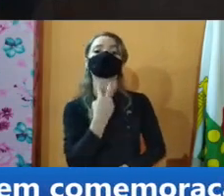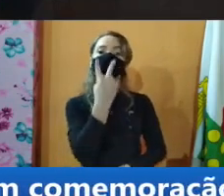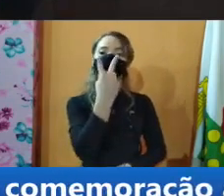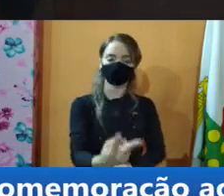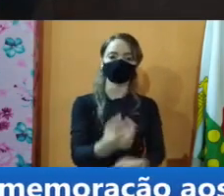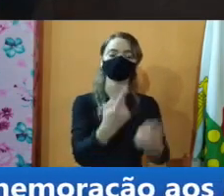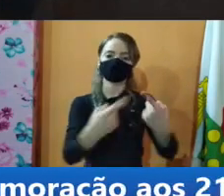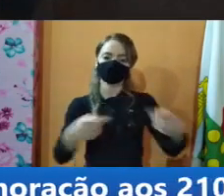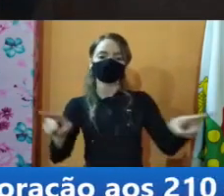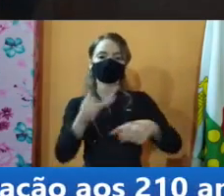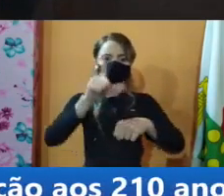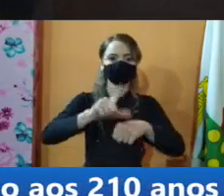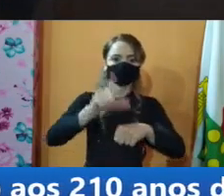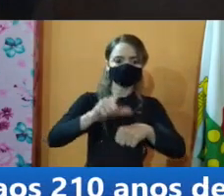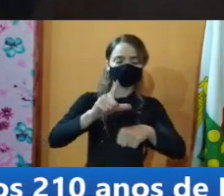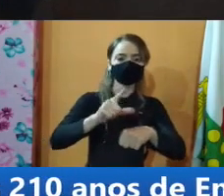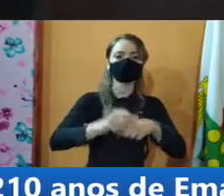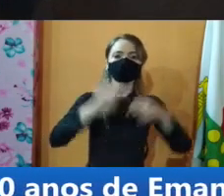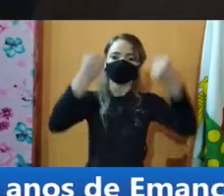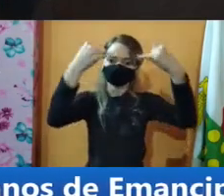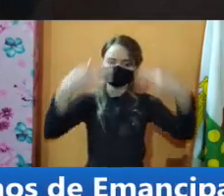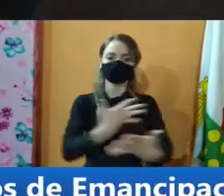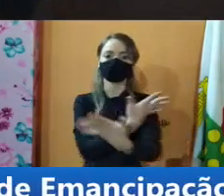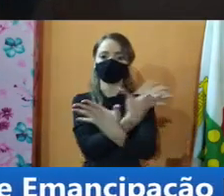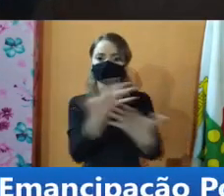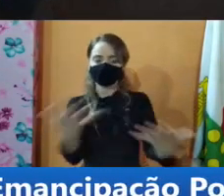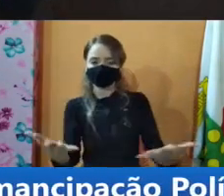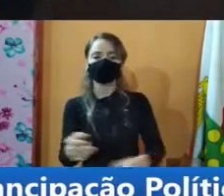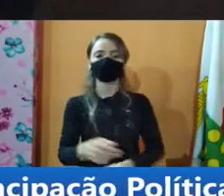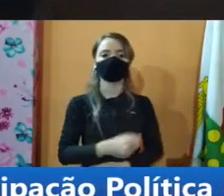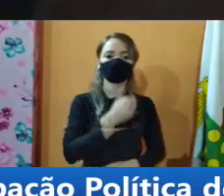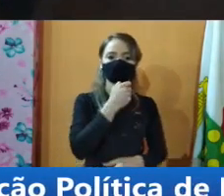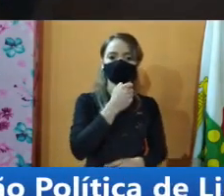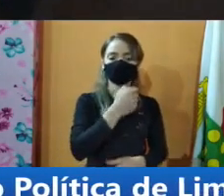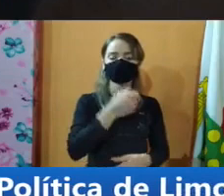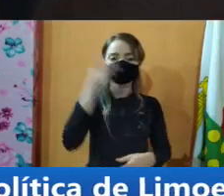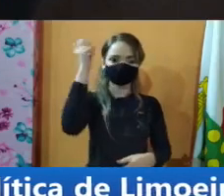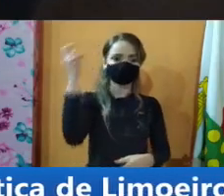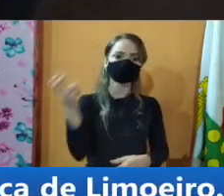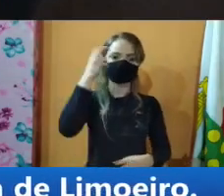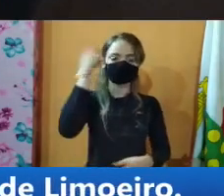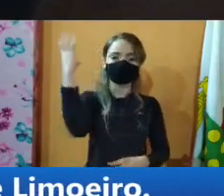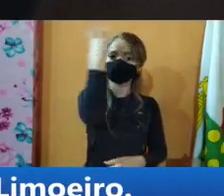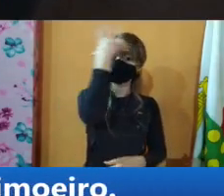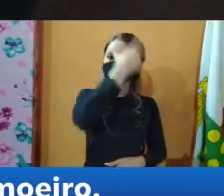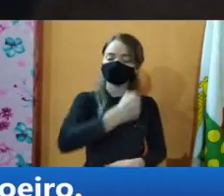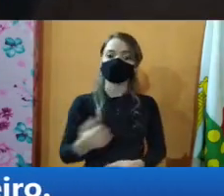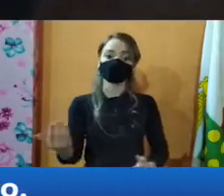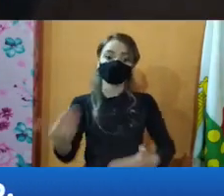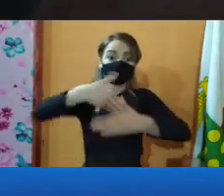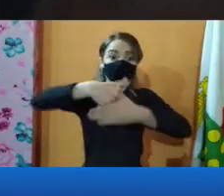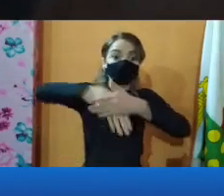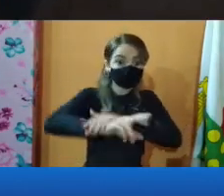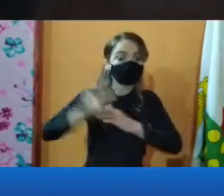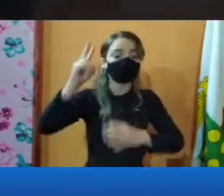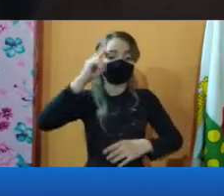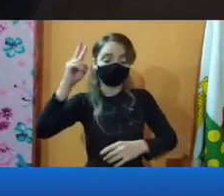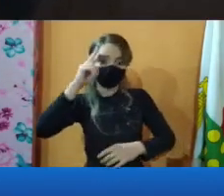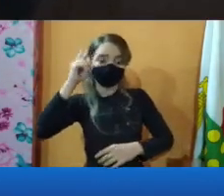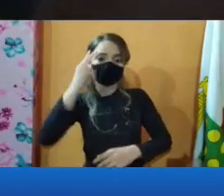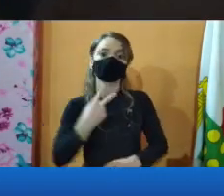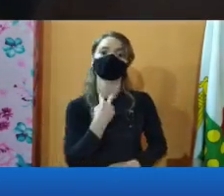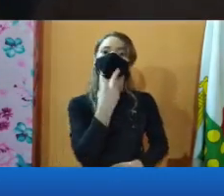nesse hino. E a gente já passa isso para vocês, produtores de cultura, né? É muito bonito, isso vai ficar na memória da gente, mas ela queria atualizar a